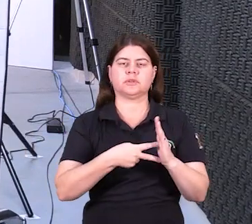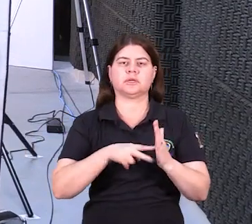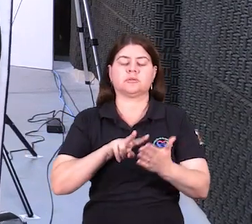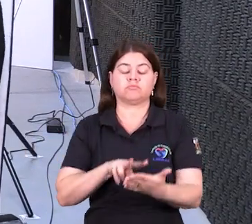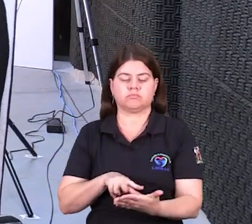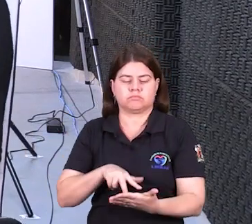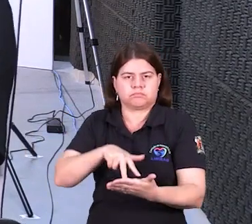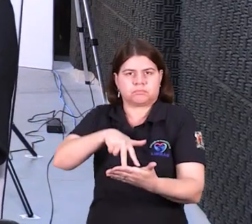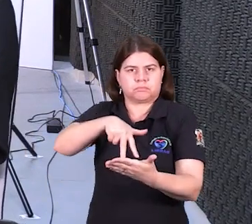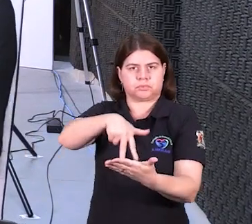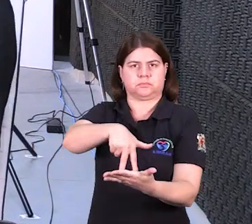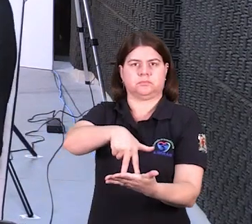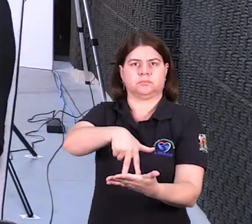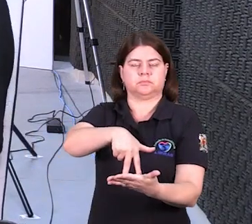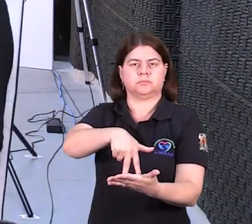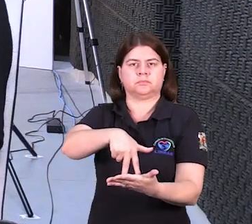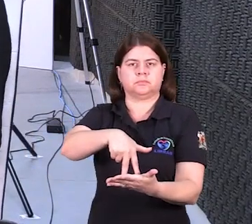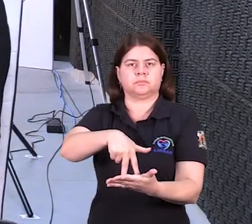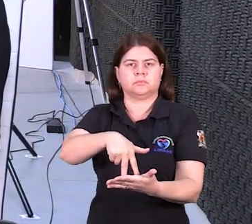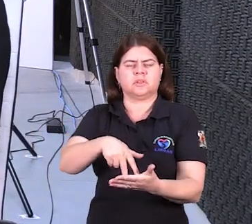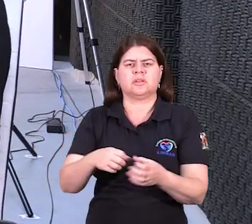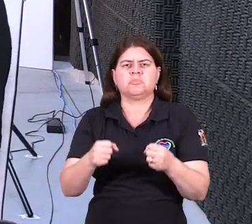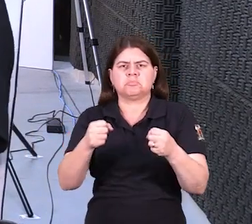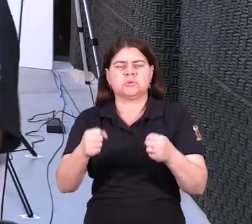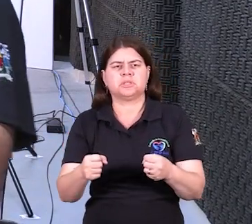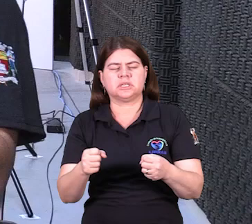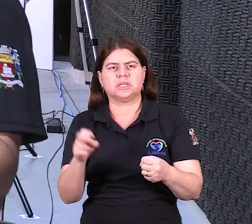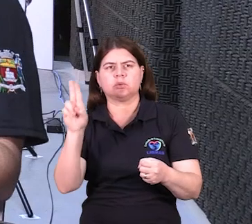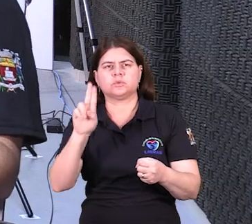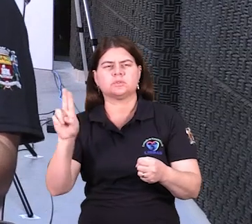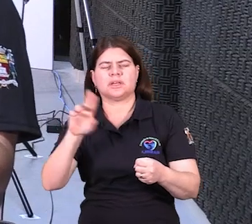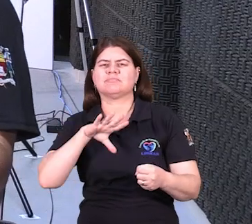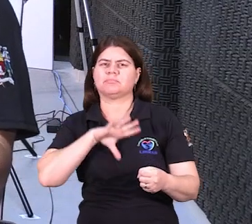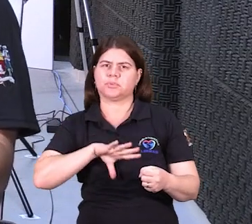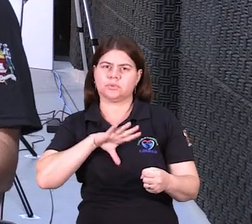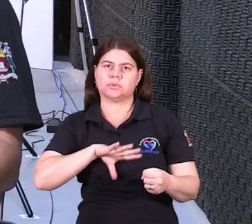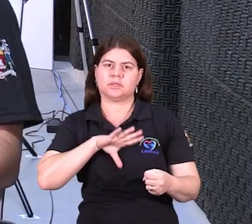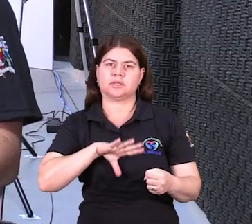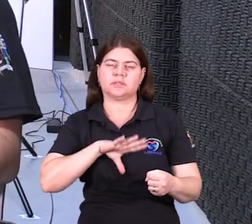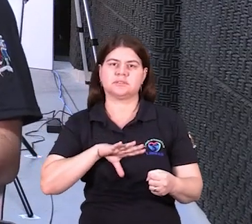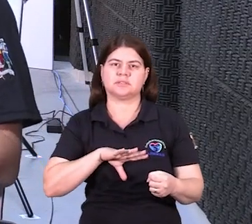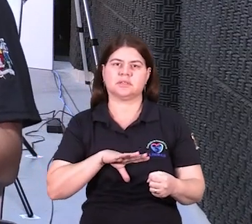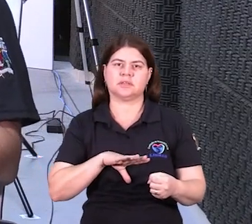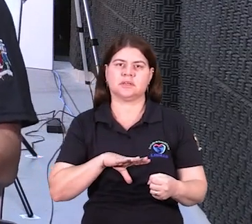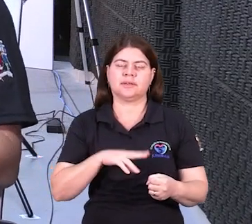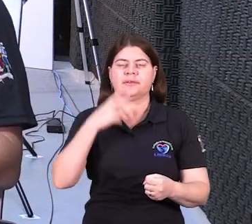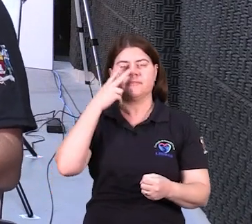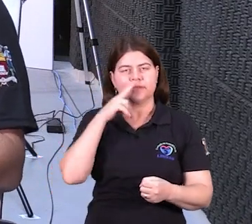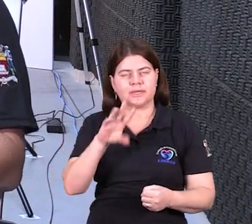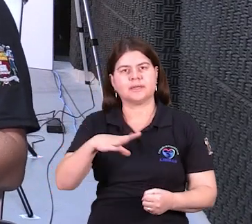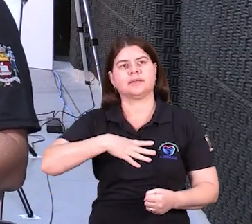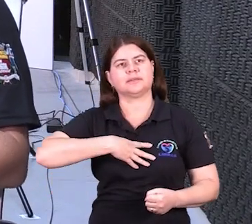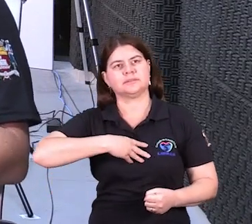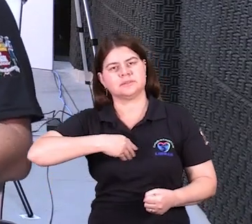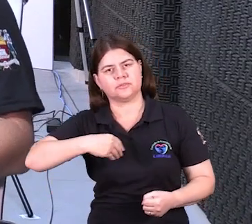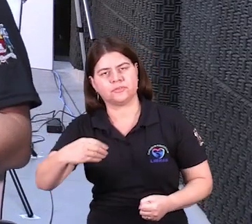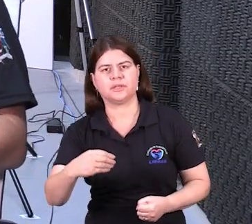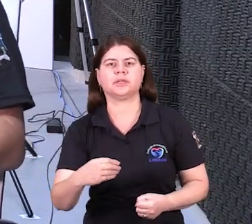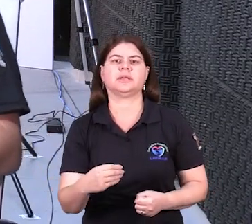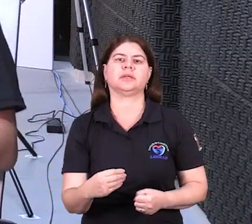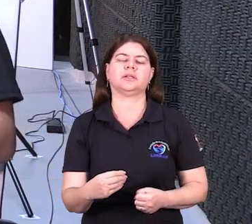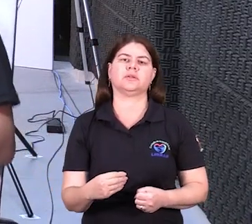é justamente o significado de que não foge à luta. A gente até poderia falar assim, né, se fosse para fazer